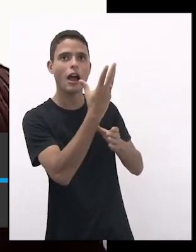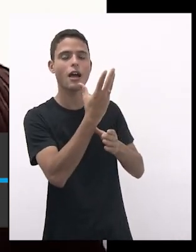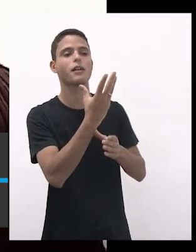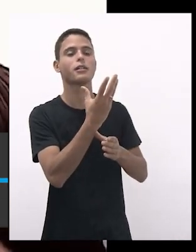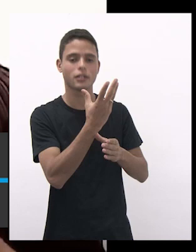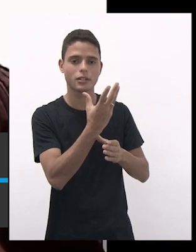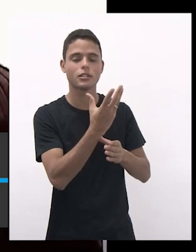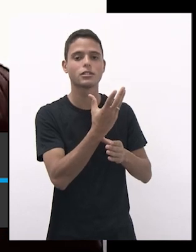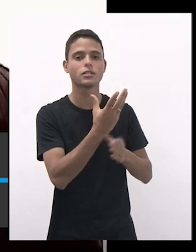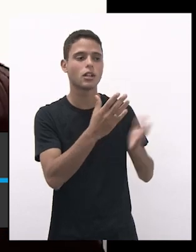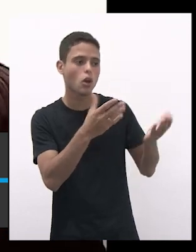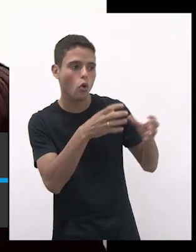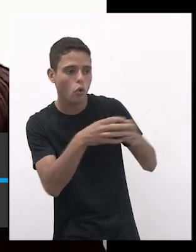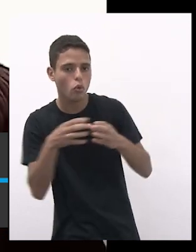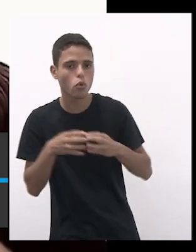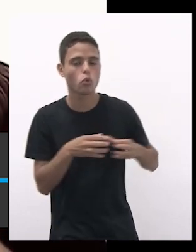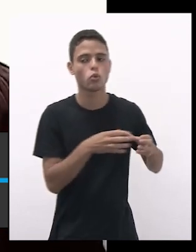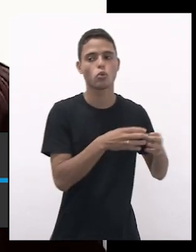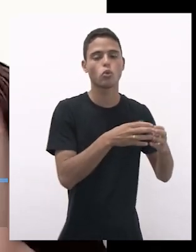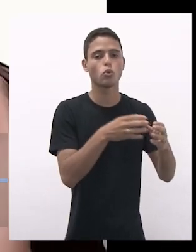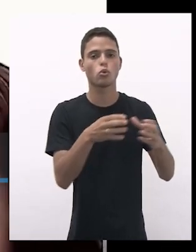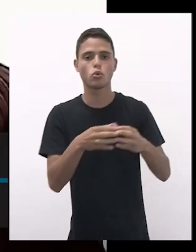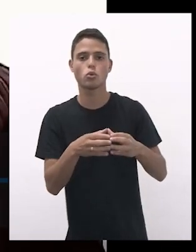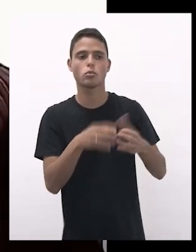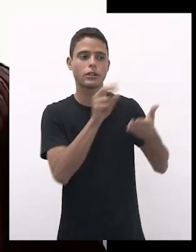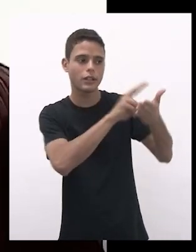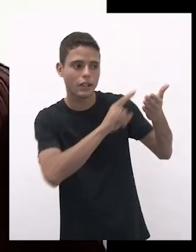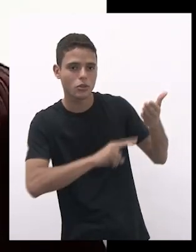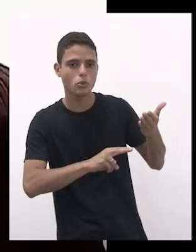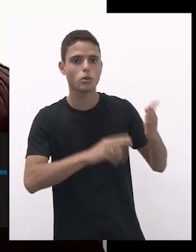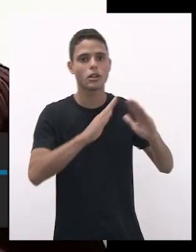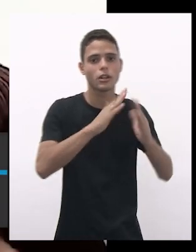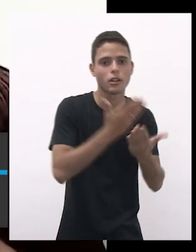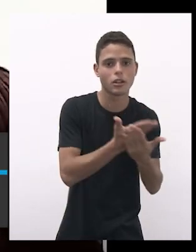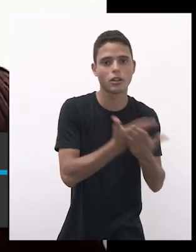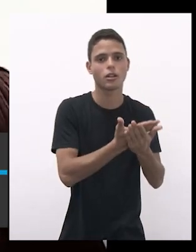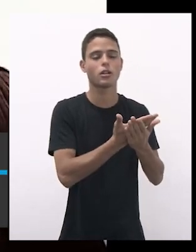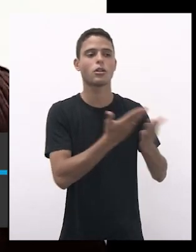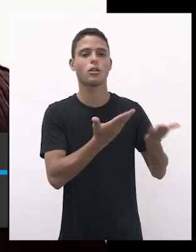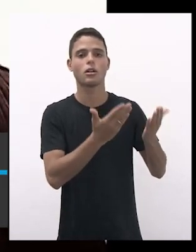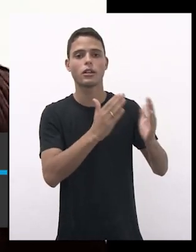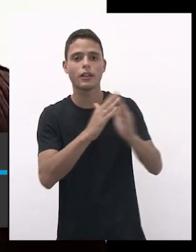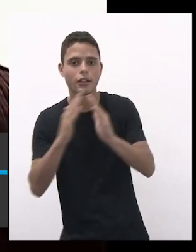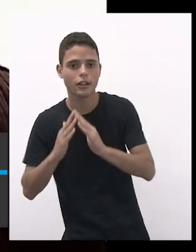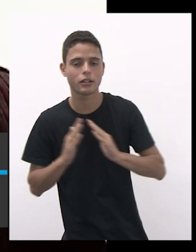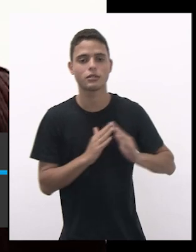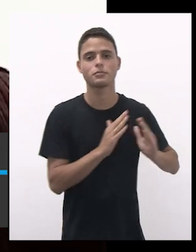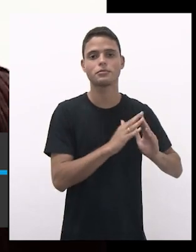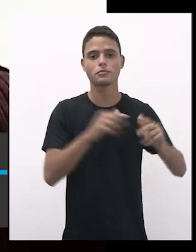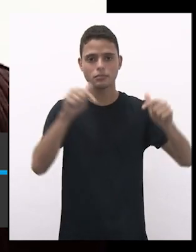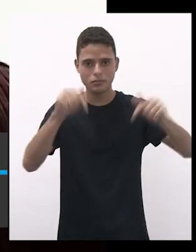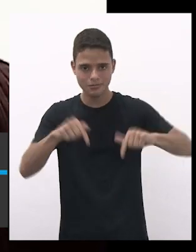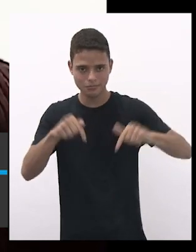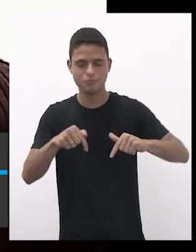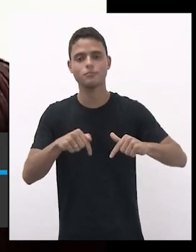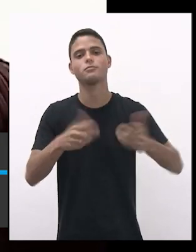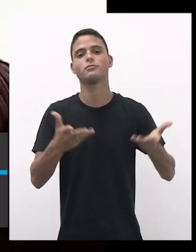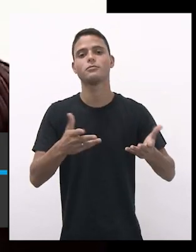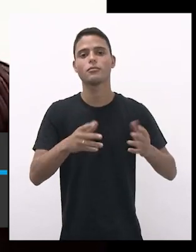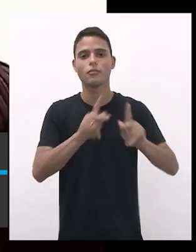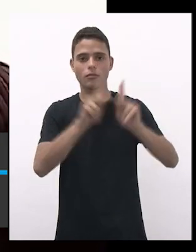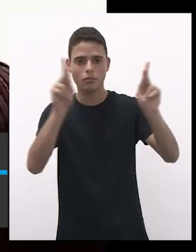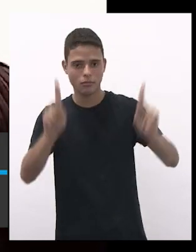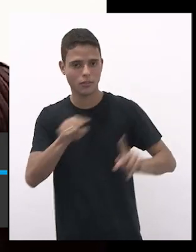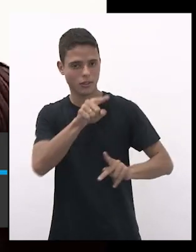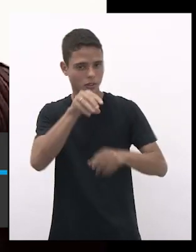na sua escola, na sua comunidade, este é um programa onde você vai receber muitas dicas e orientações. O